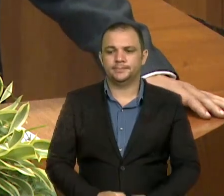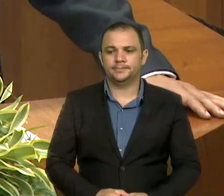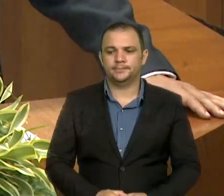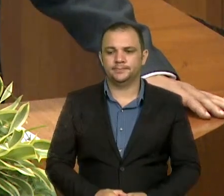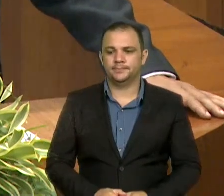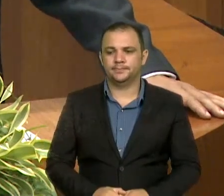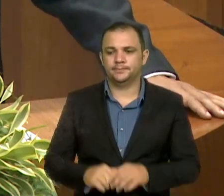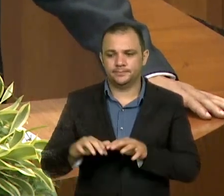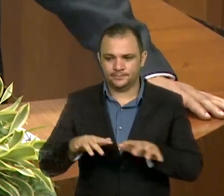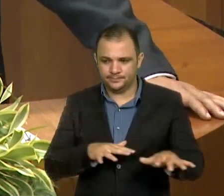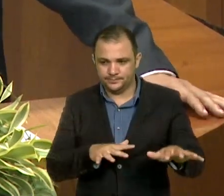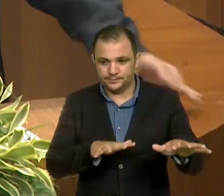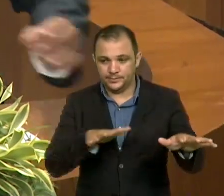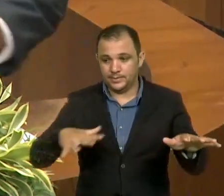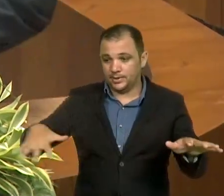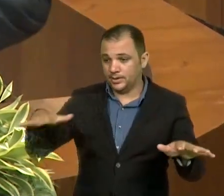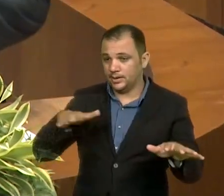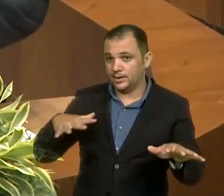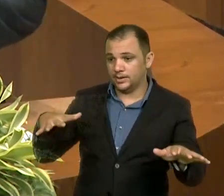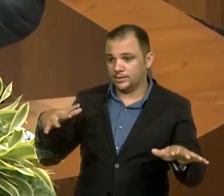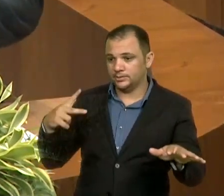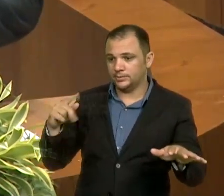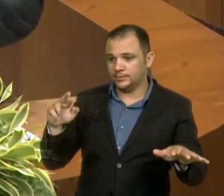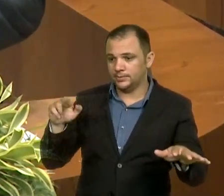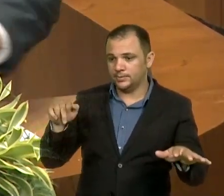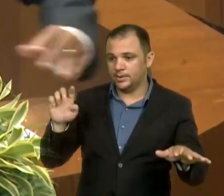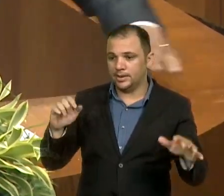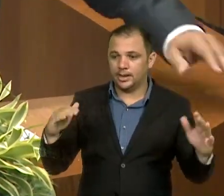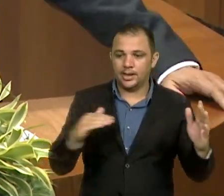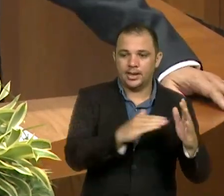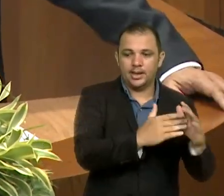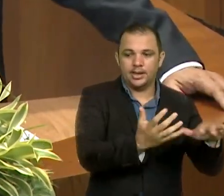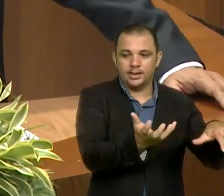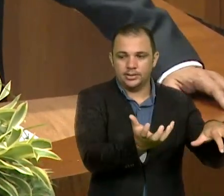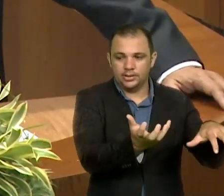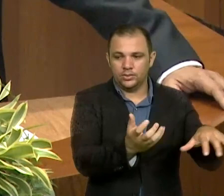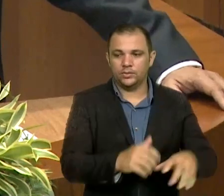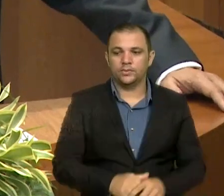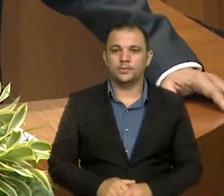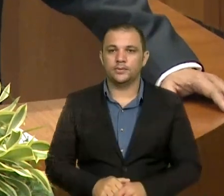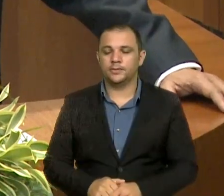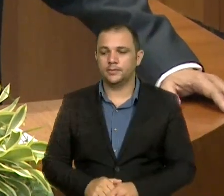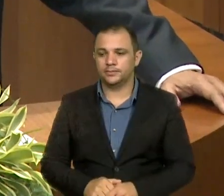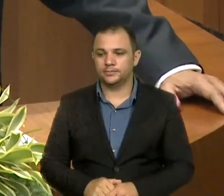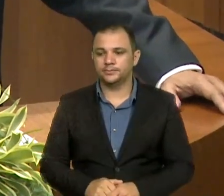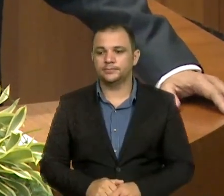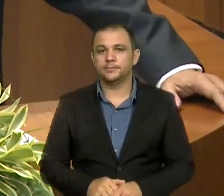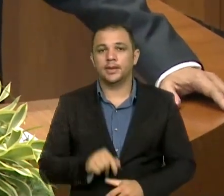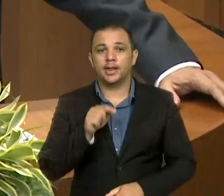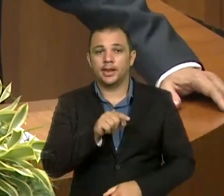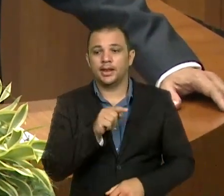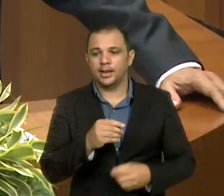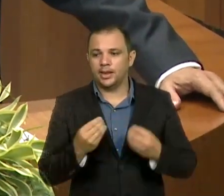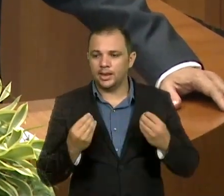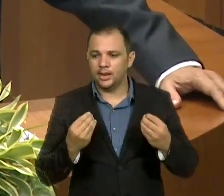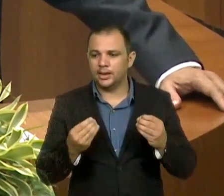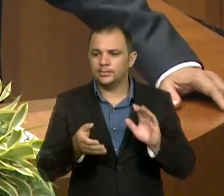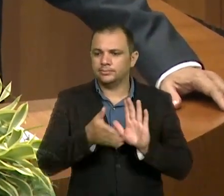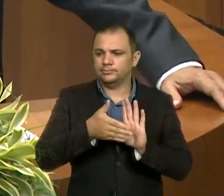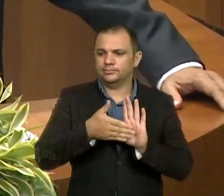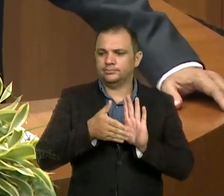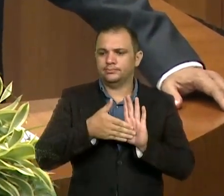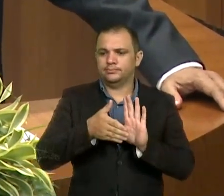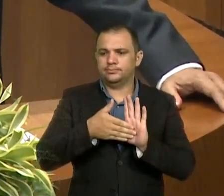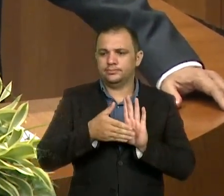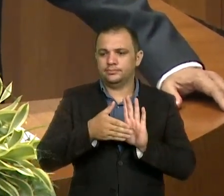do Parque da Cidade até o Congresso Nacional, entregando uma pauta, deputada